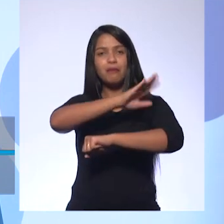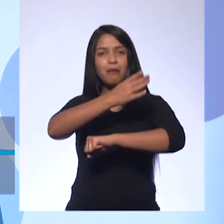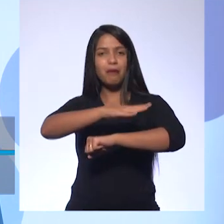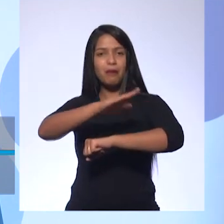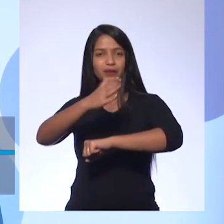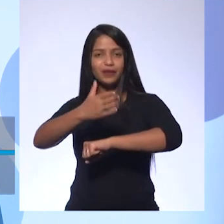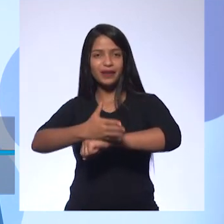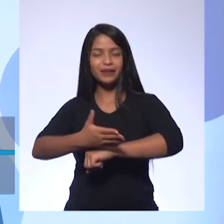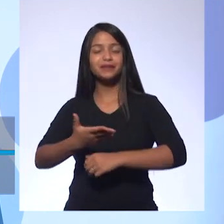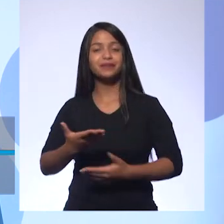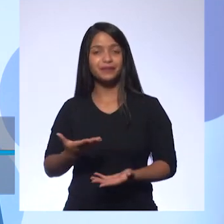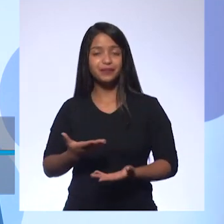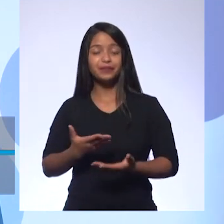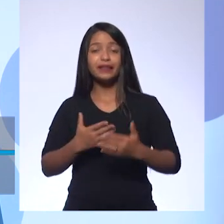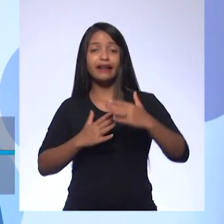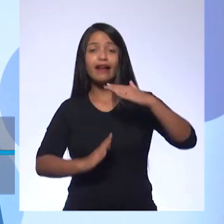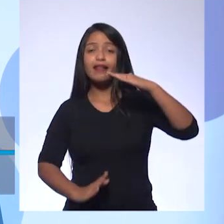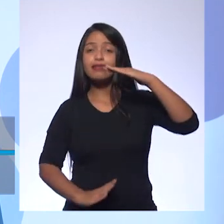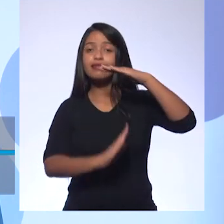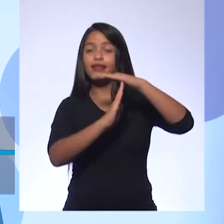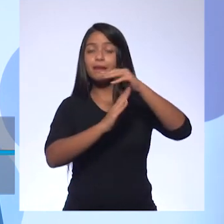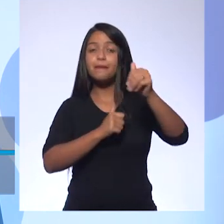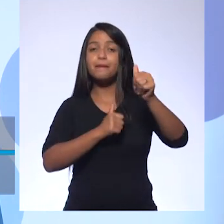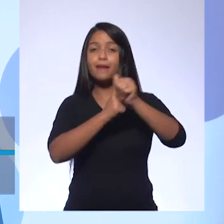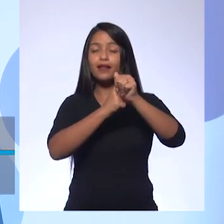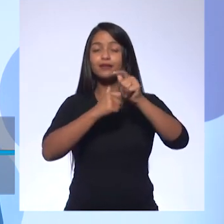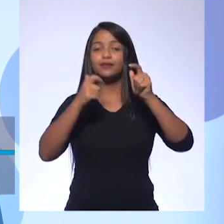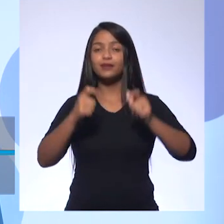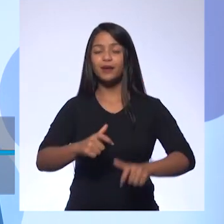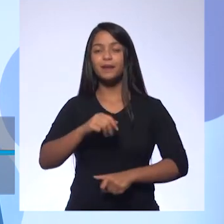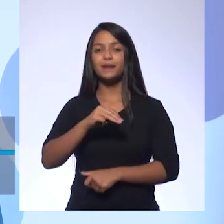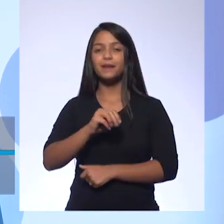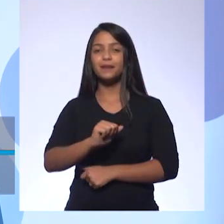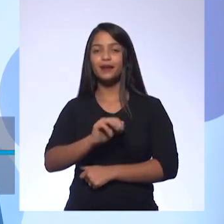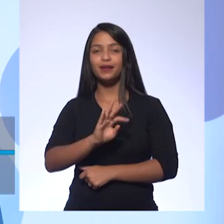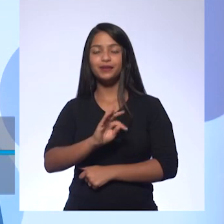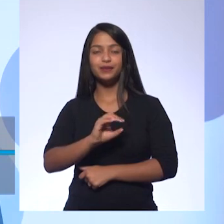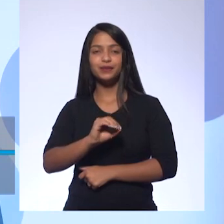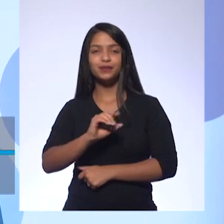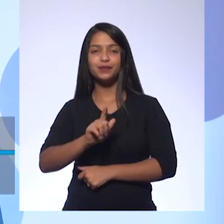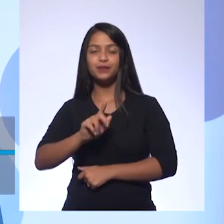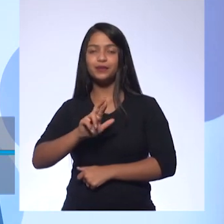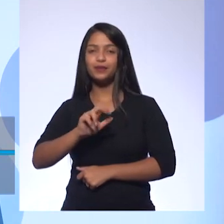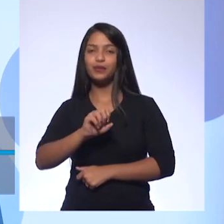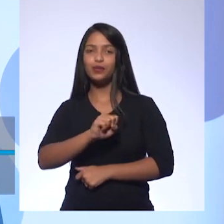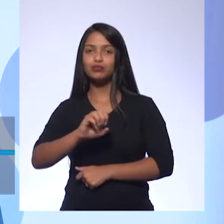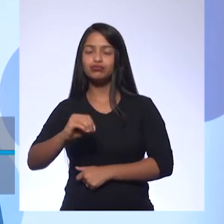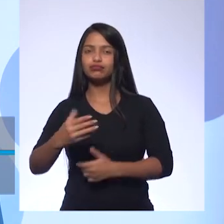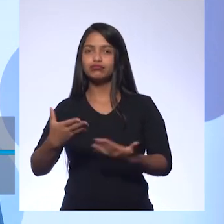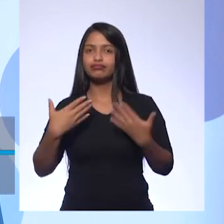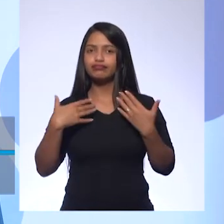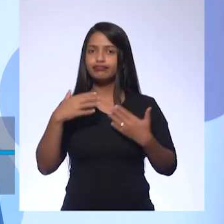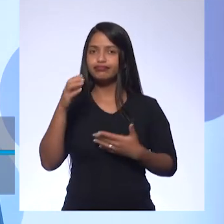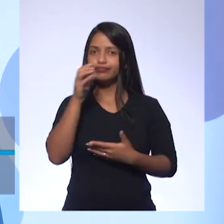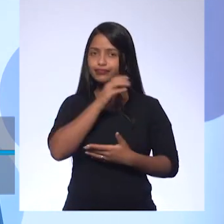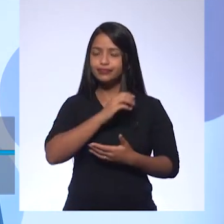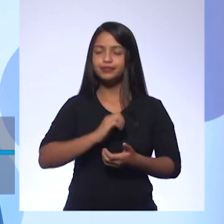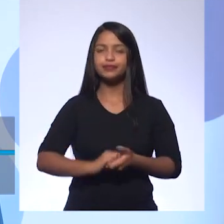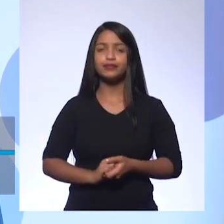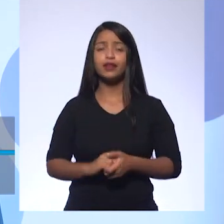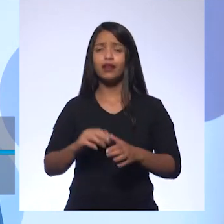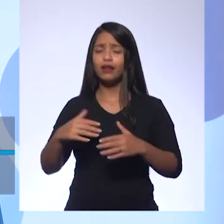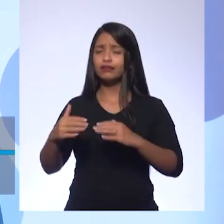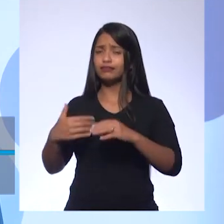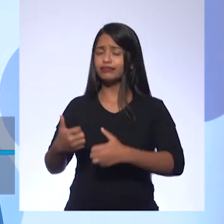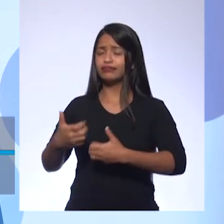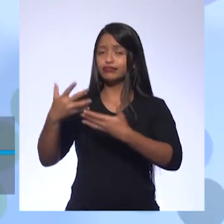Mato Grosso, quente, né? Ó, Taguaí tropical. Ó, o pessoal entrou aí, não dá para ler tudo, viu, Joel? Legal, muito.